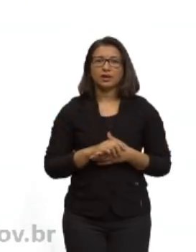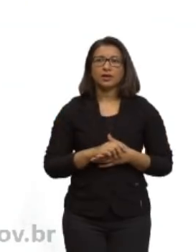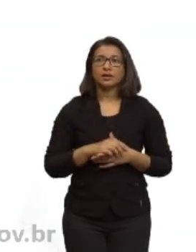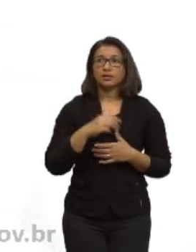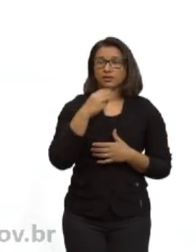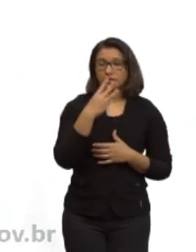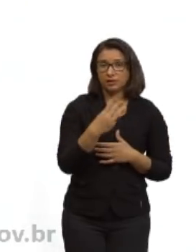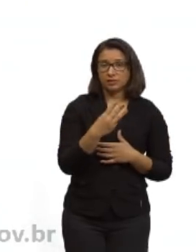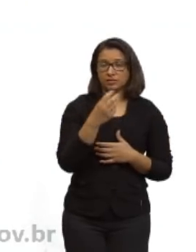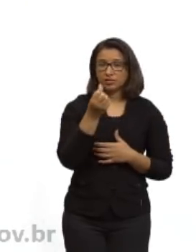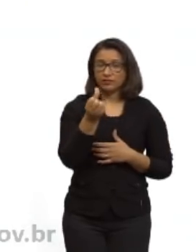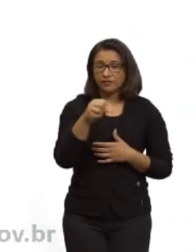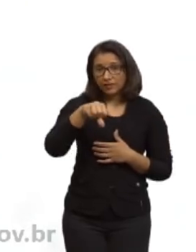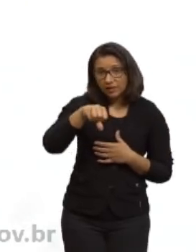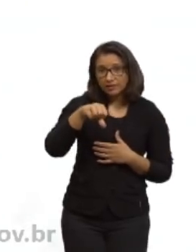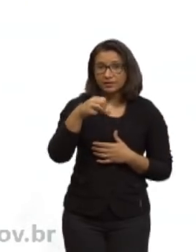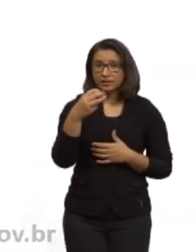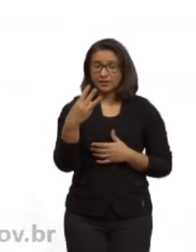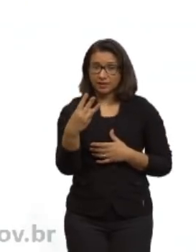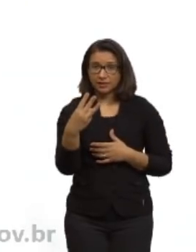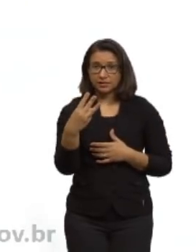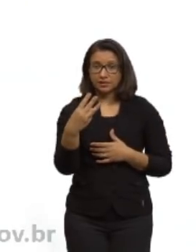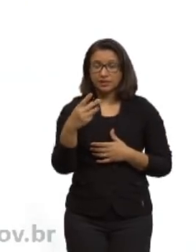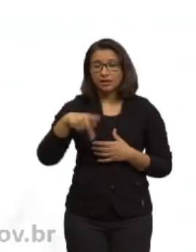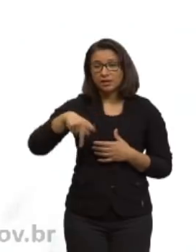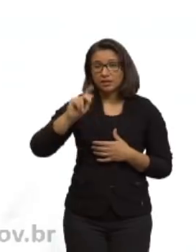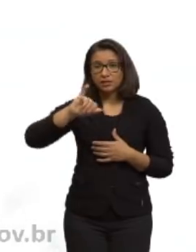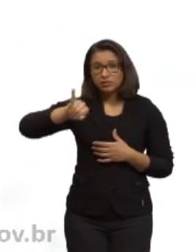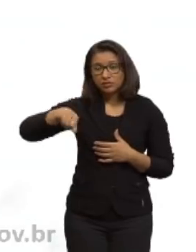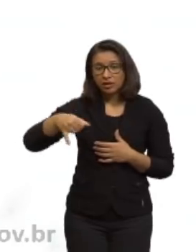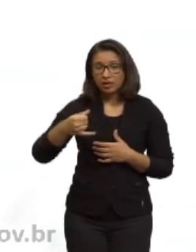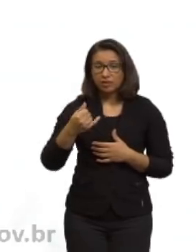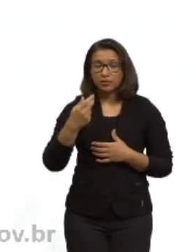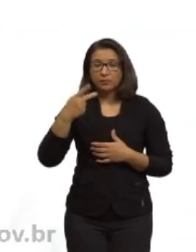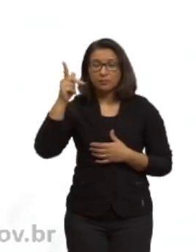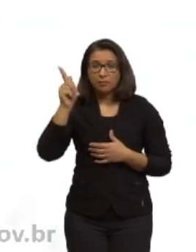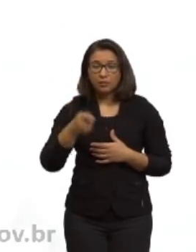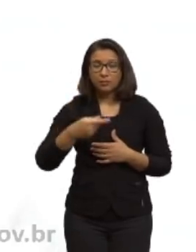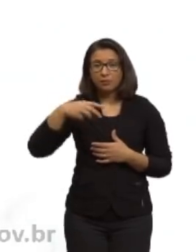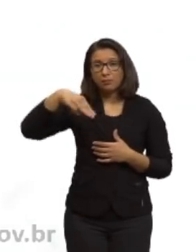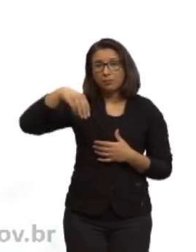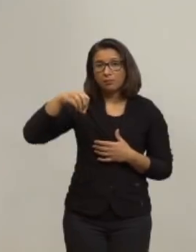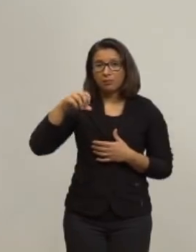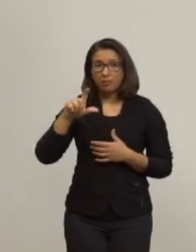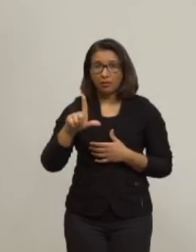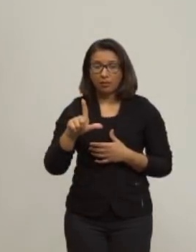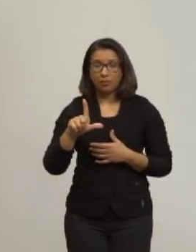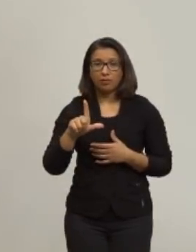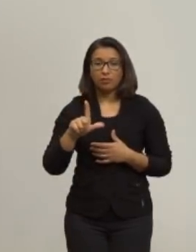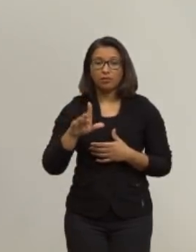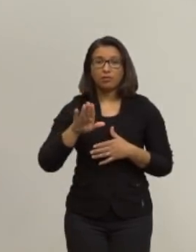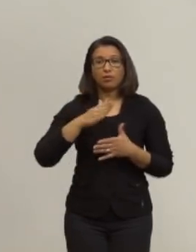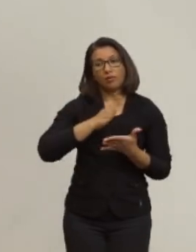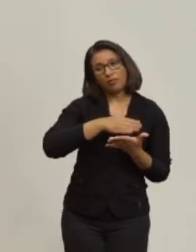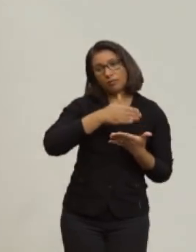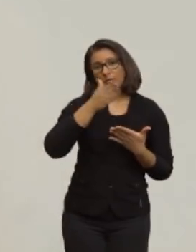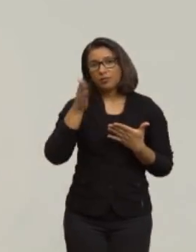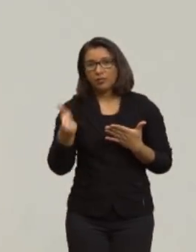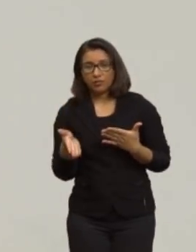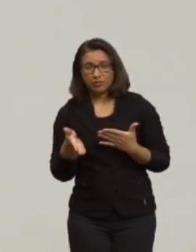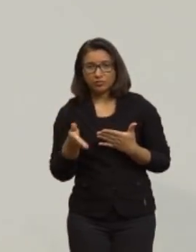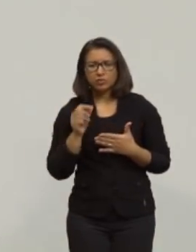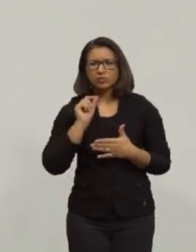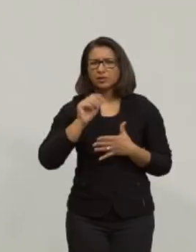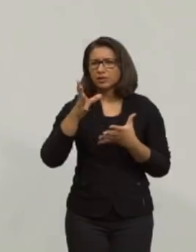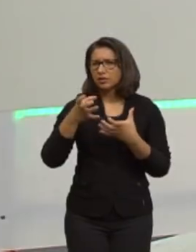393 vírgula 3 quilojoules por mol tranquilo agora eu passo para o próximo o